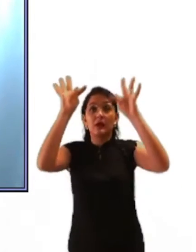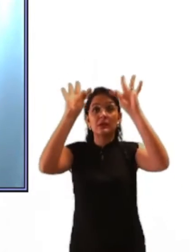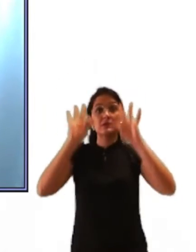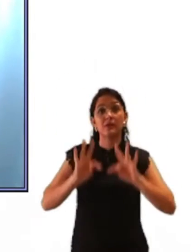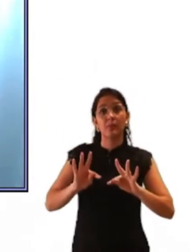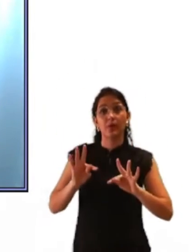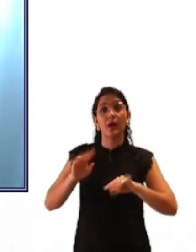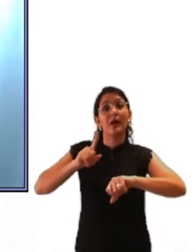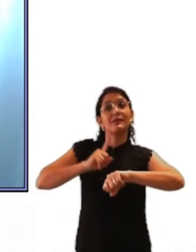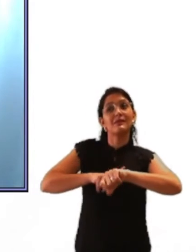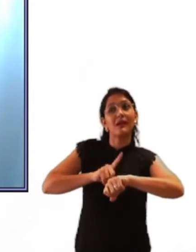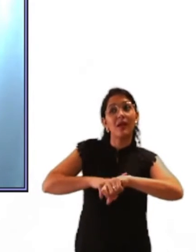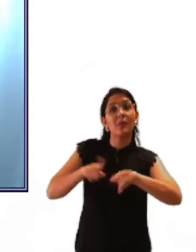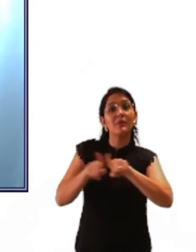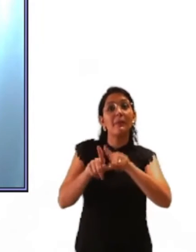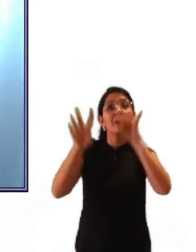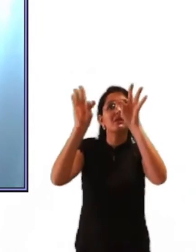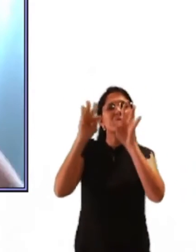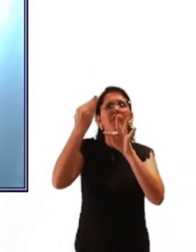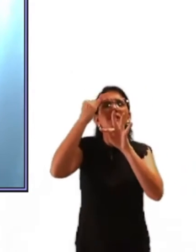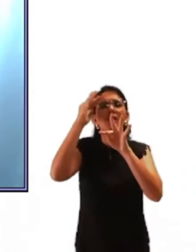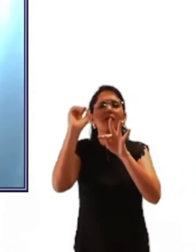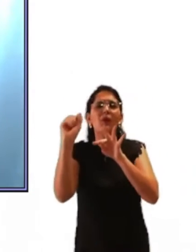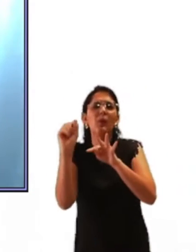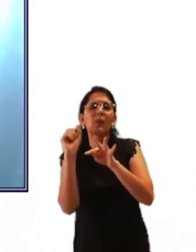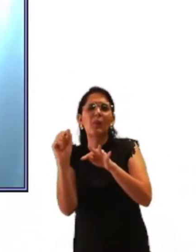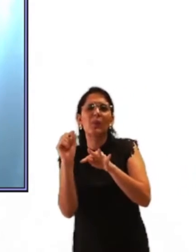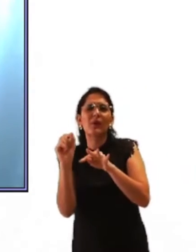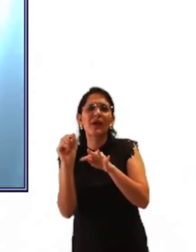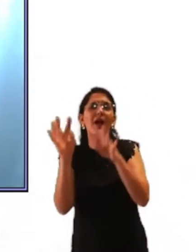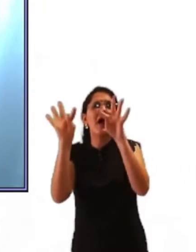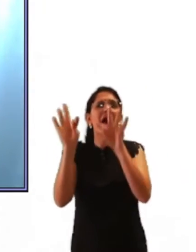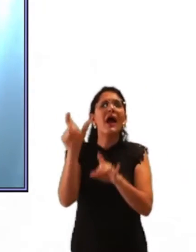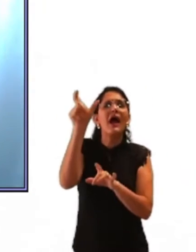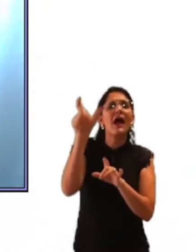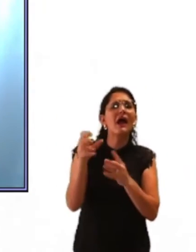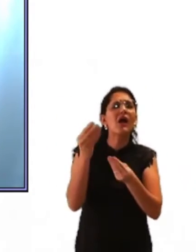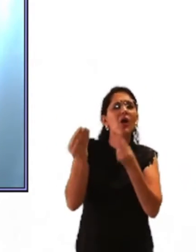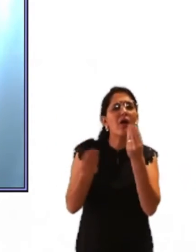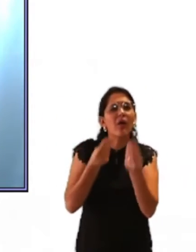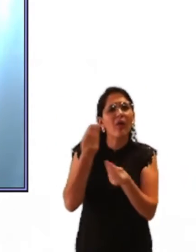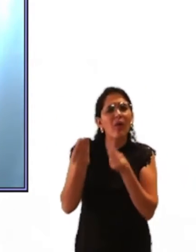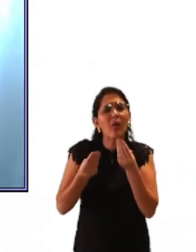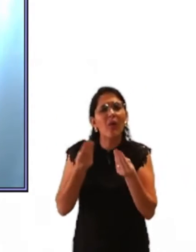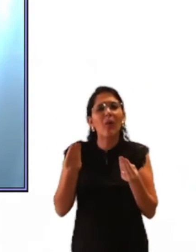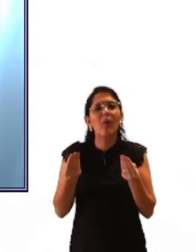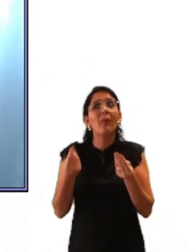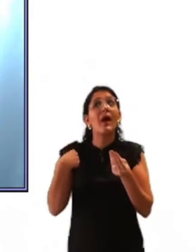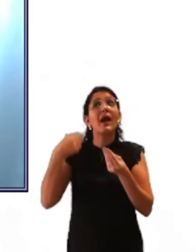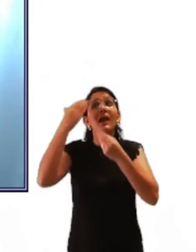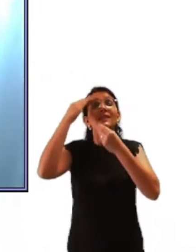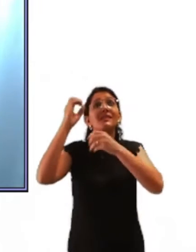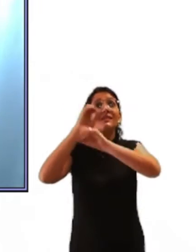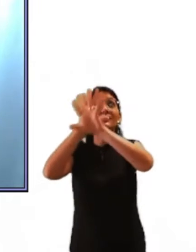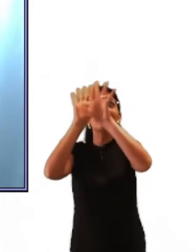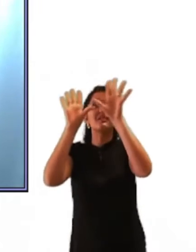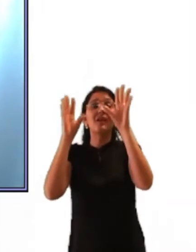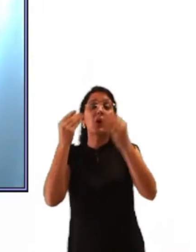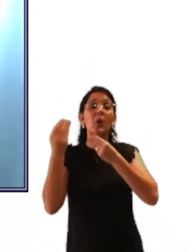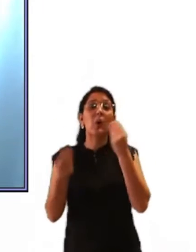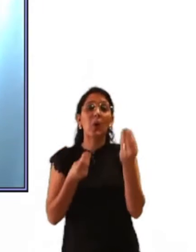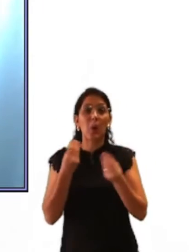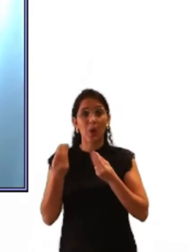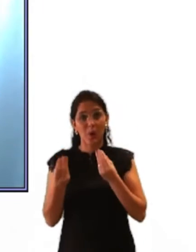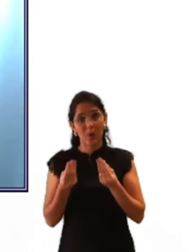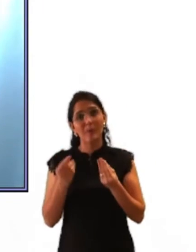tempo, interpretação da testemunha, parâmetro da testemunha, porque ela vai interpretar, né? Isso fica muito claro